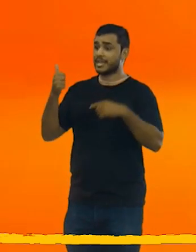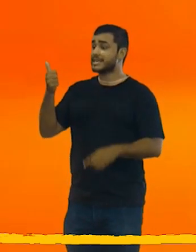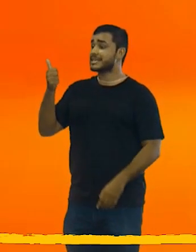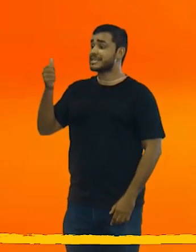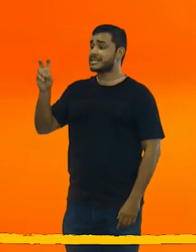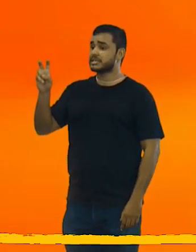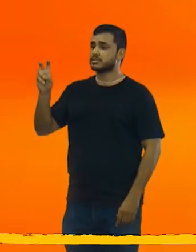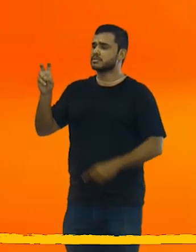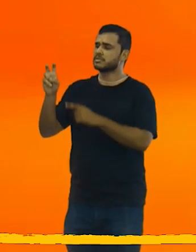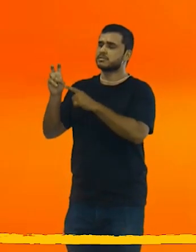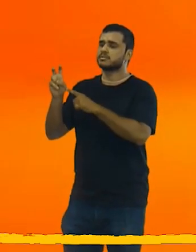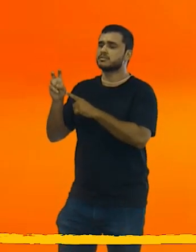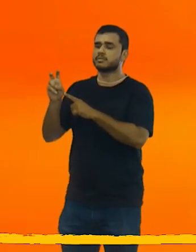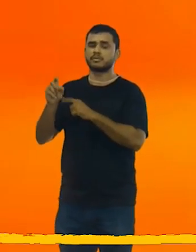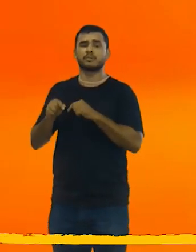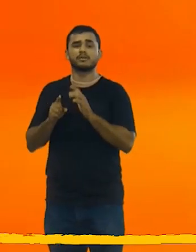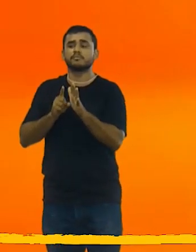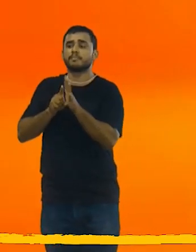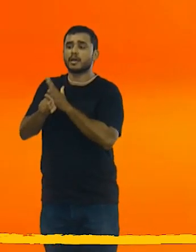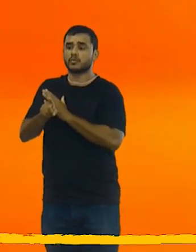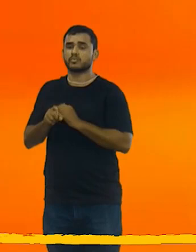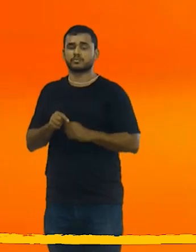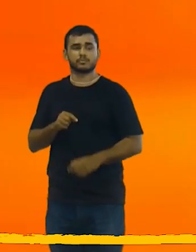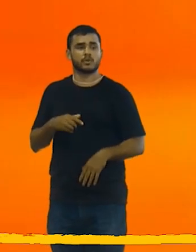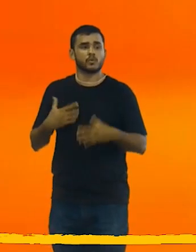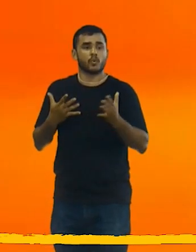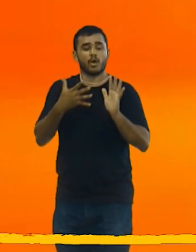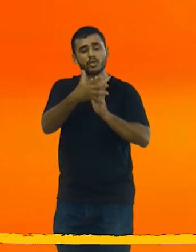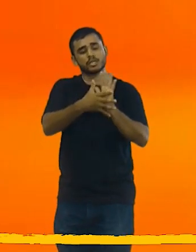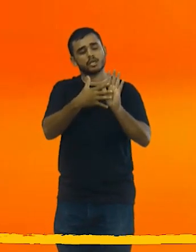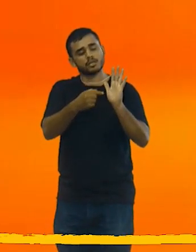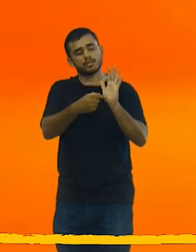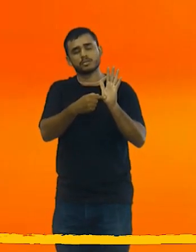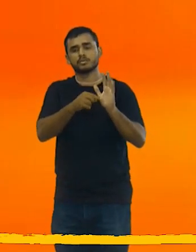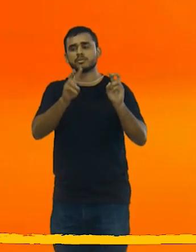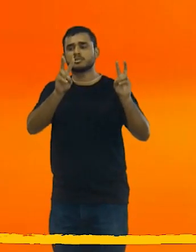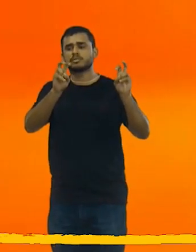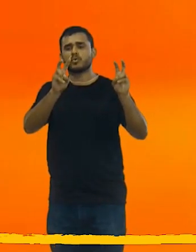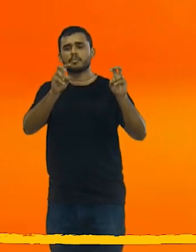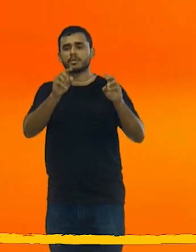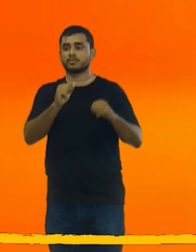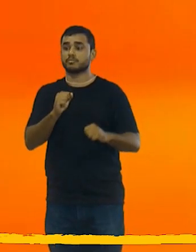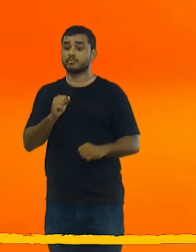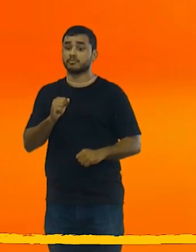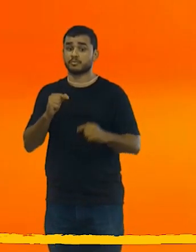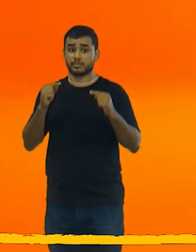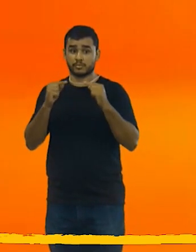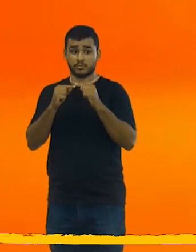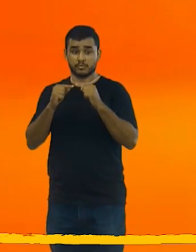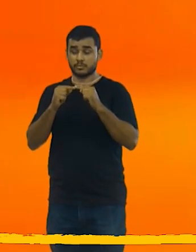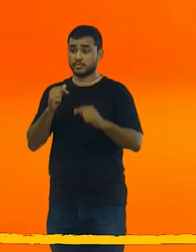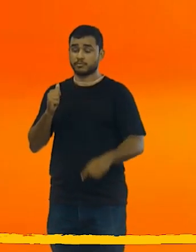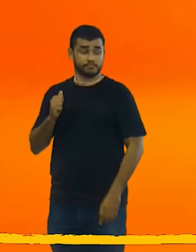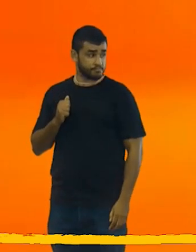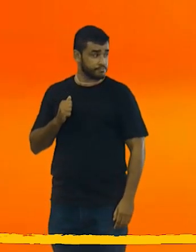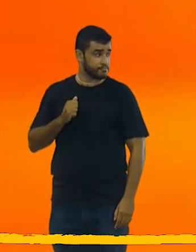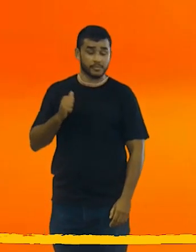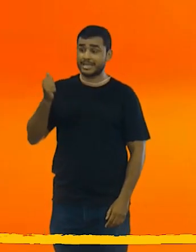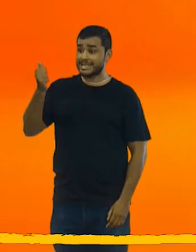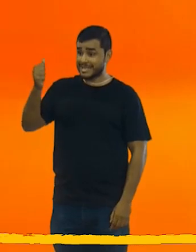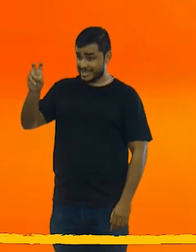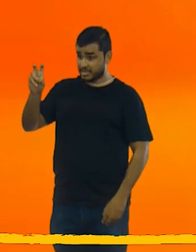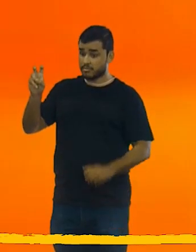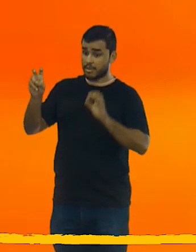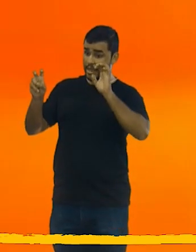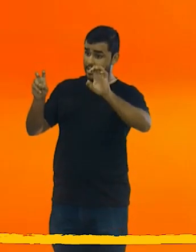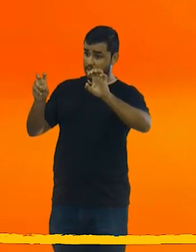gênero? Lírico, narrativo ou dramático? Gênero dramático. Questão de número 15, letra E.